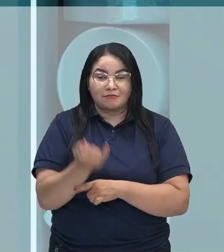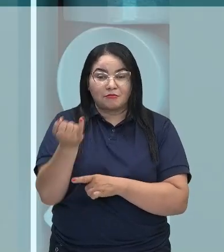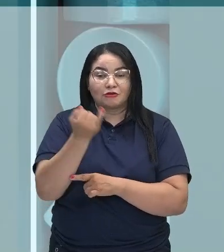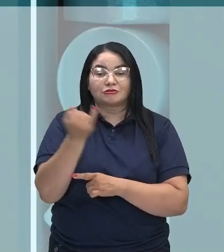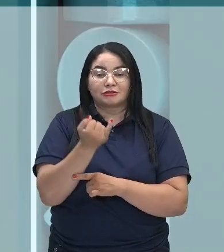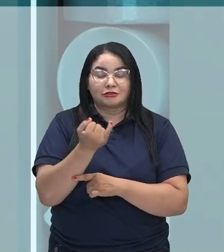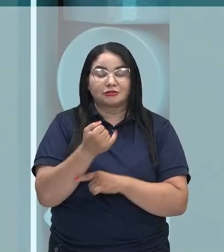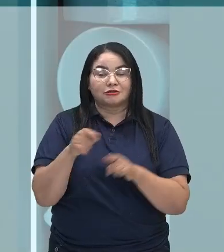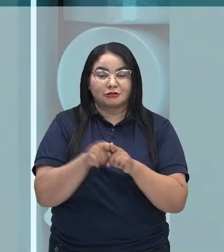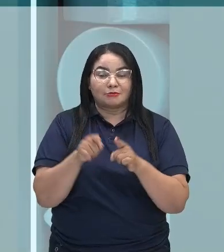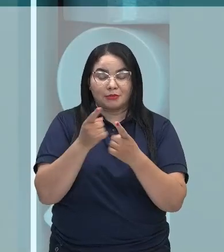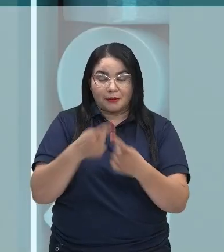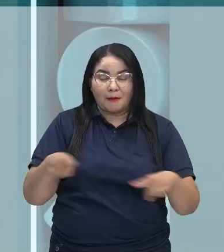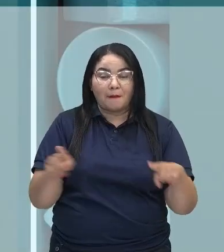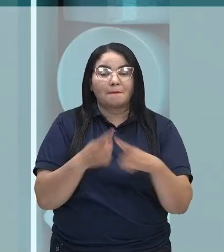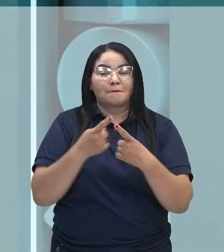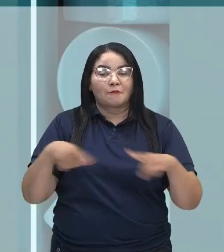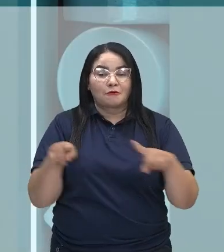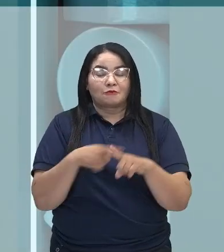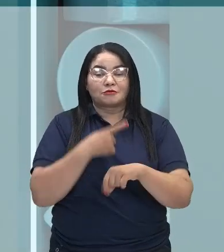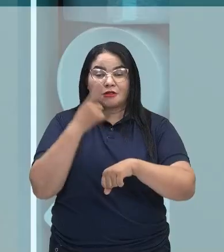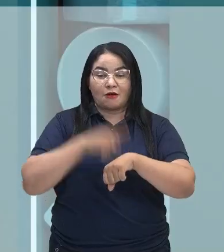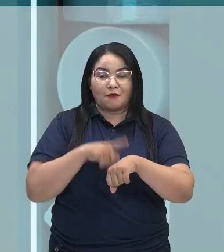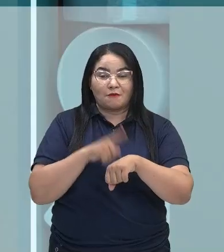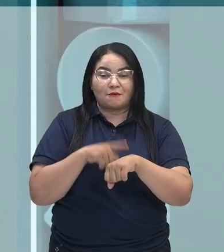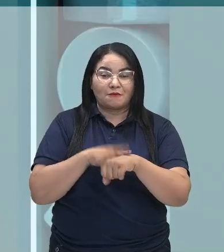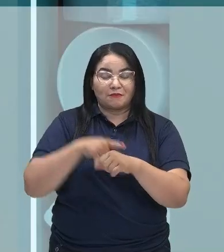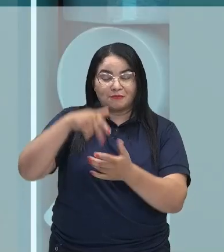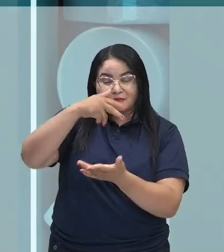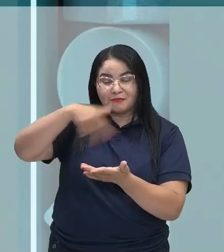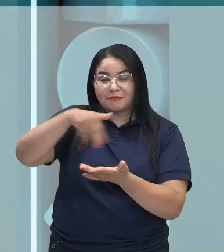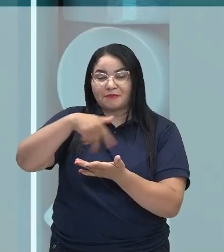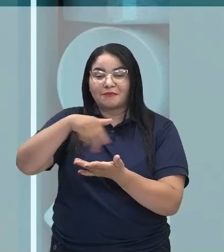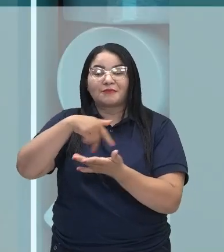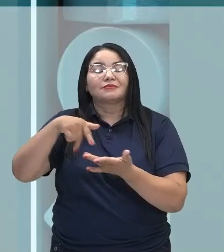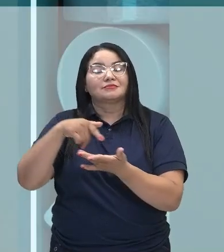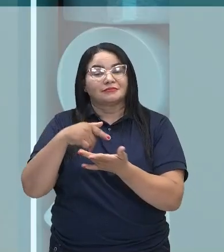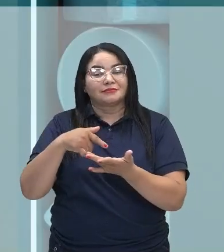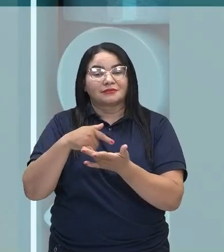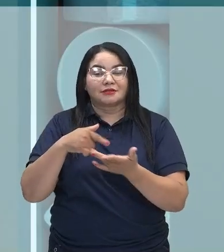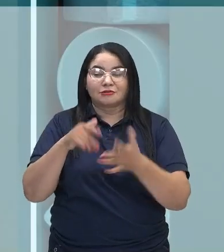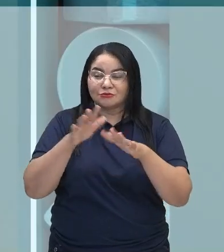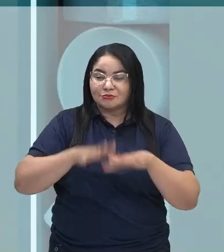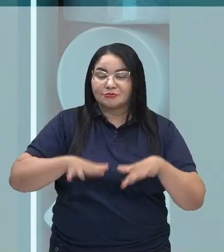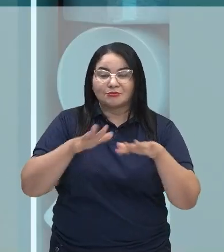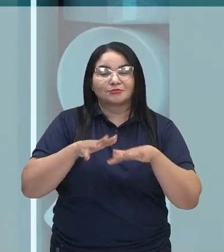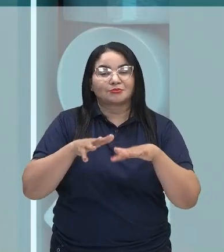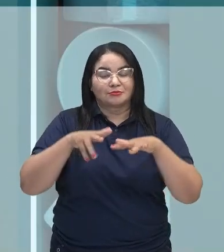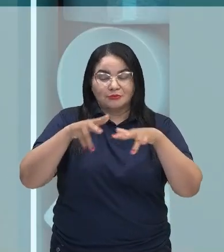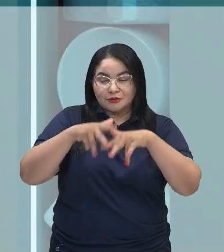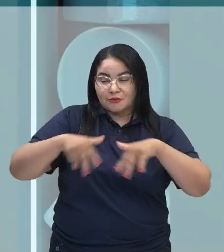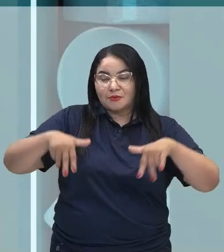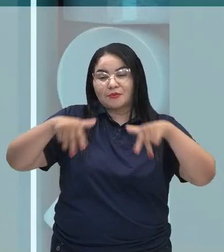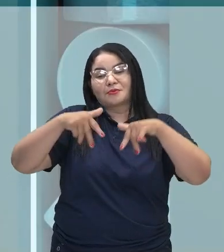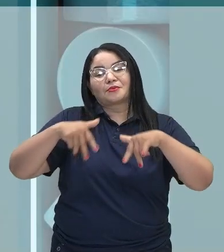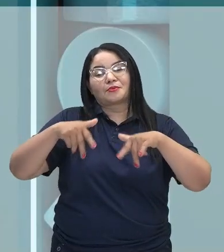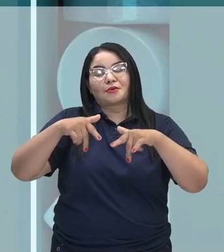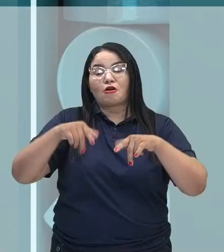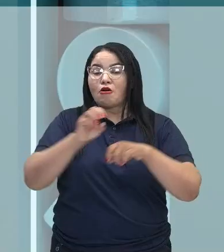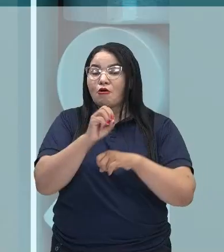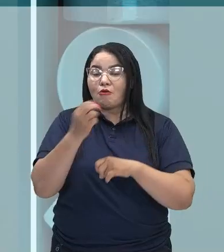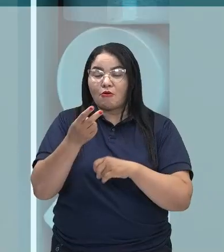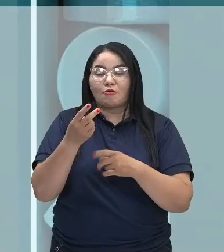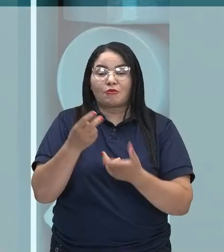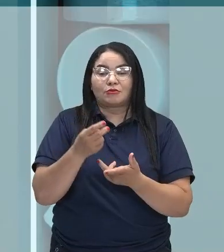tá? Durante uma coreografia, uma apresentação de um espetáculo de dança, tanto danças